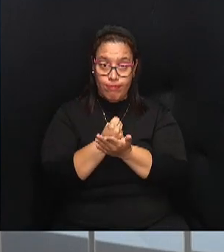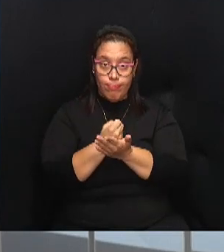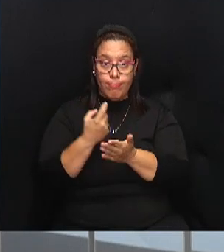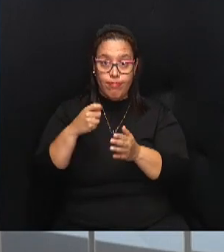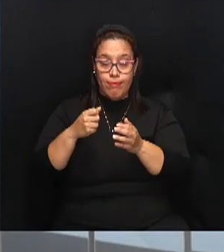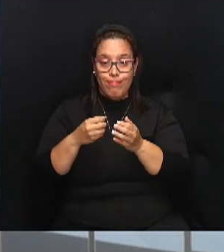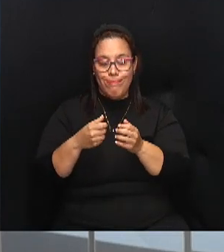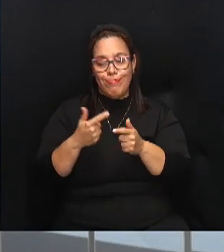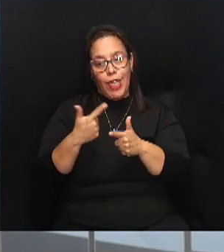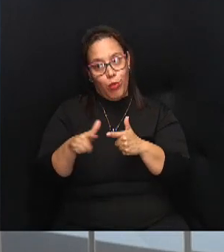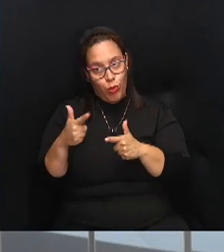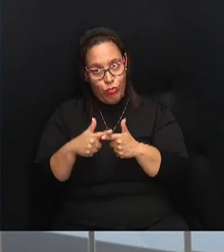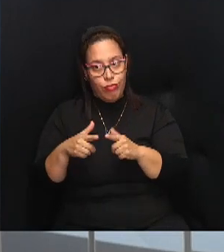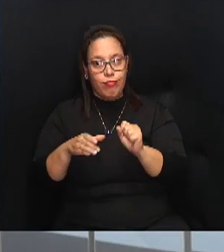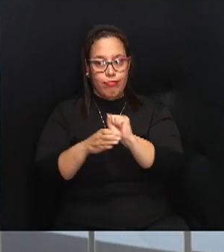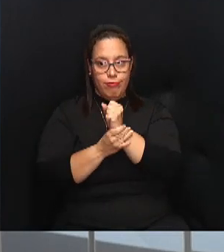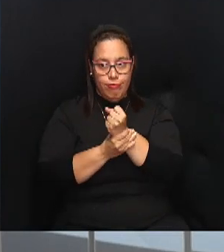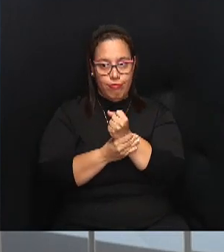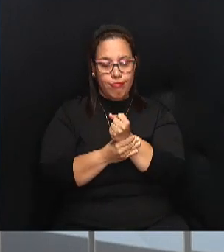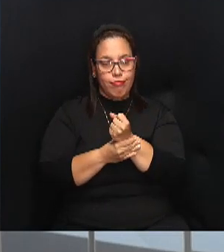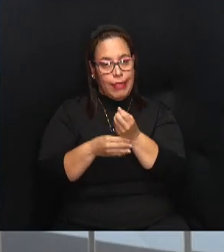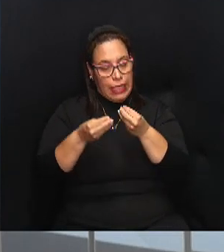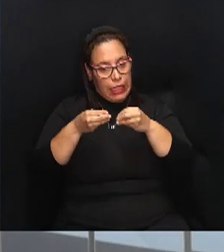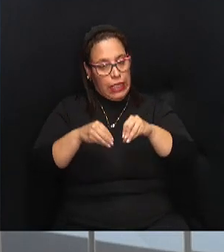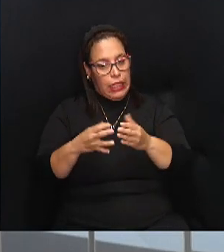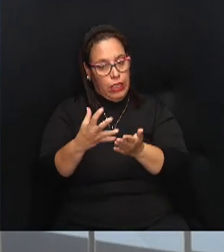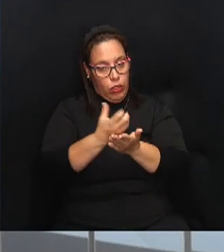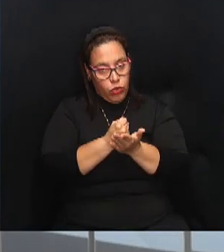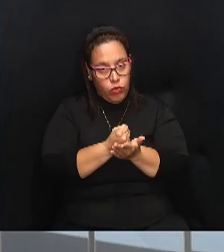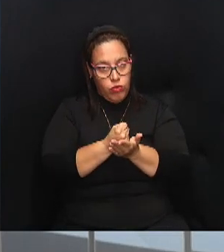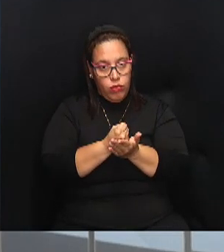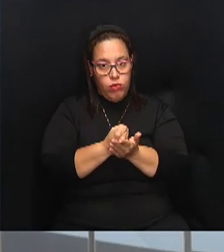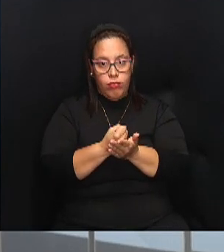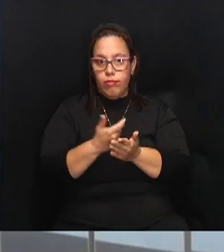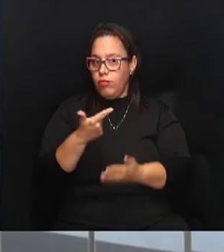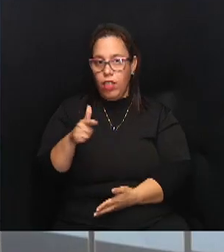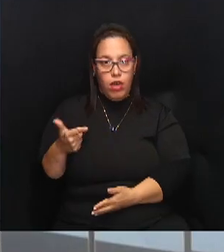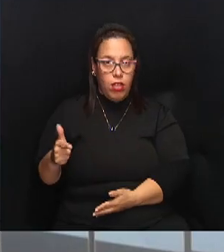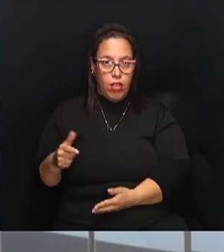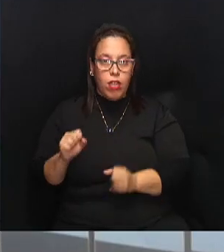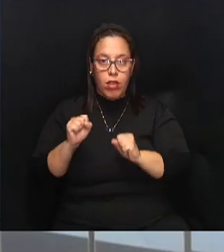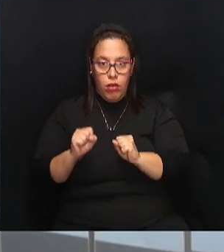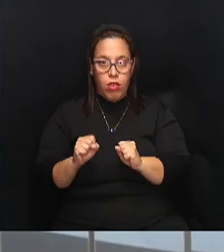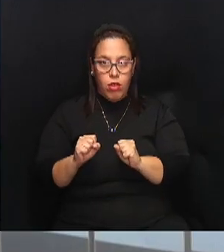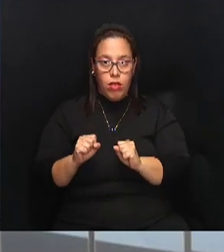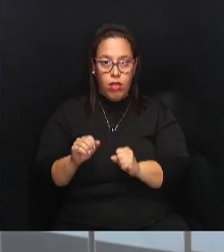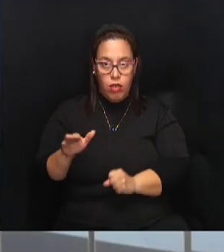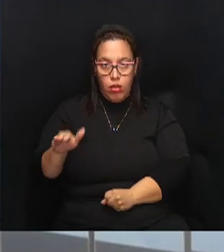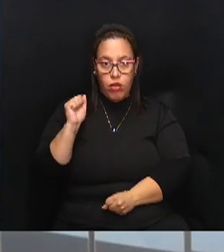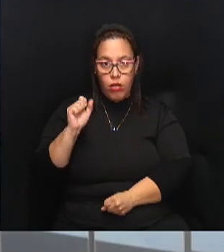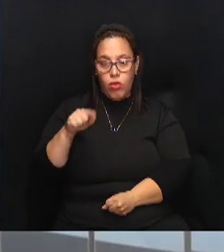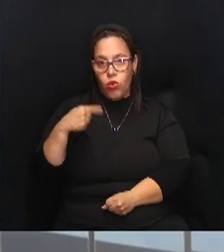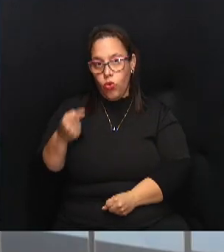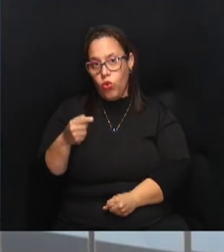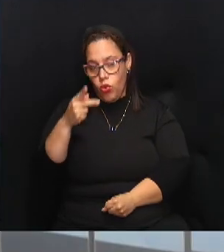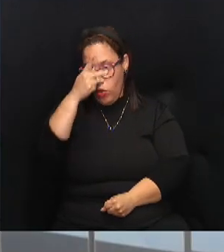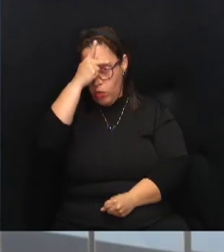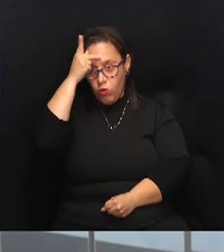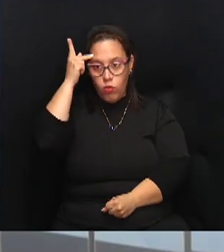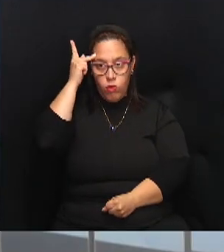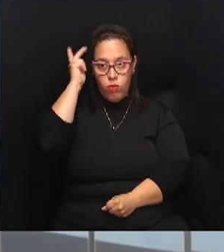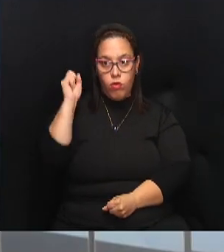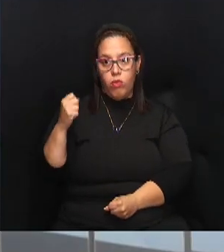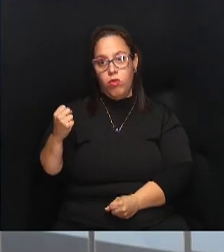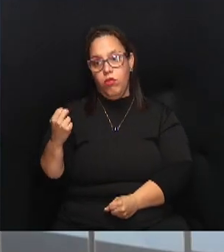a segurança. Comprometer a segurança, ele é recolhido. Não comprometeu, pode ser acionado um outro condutor,